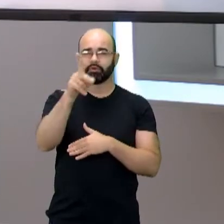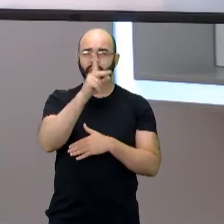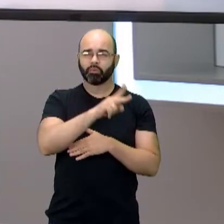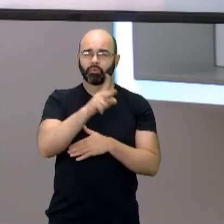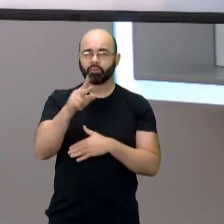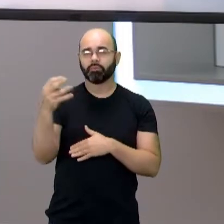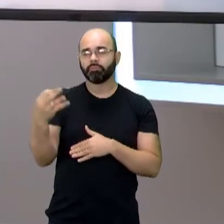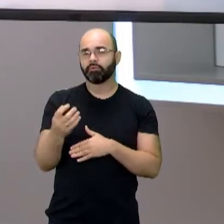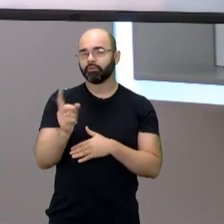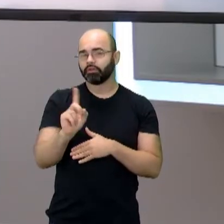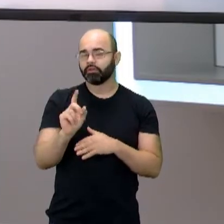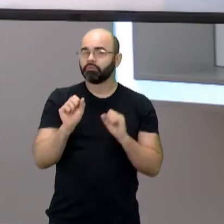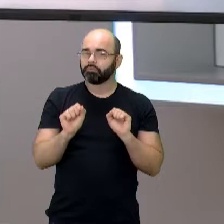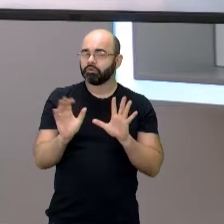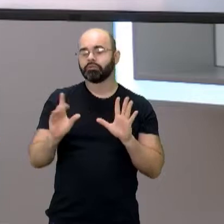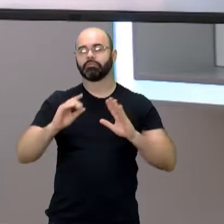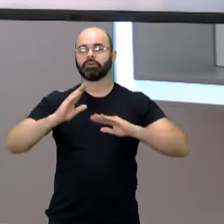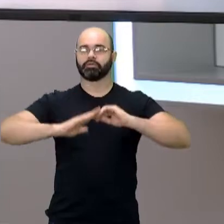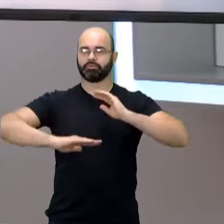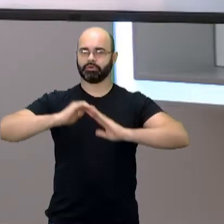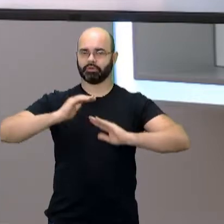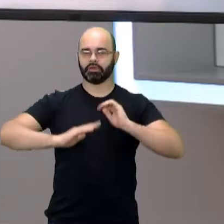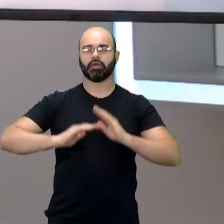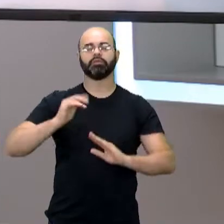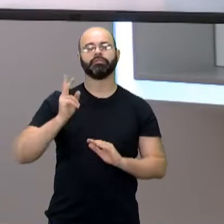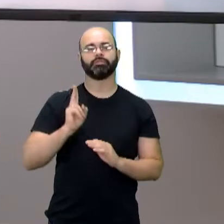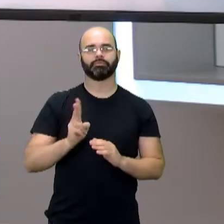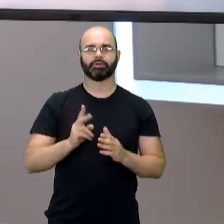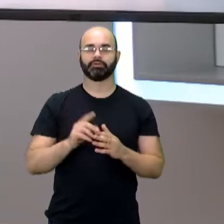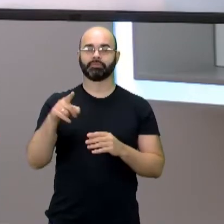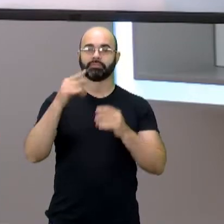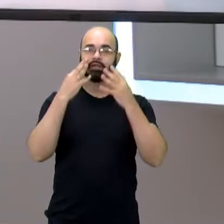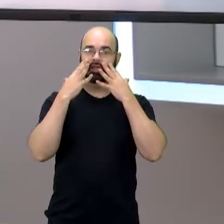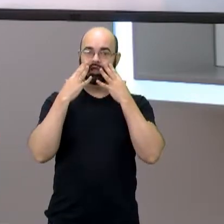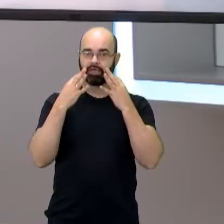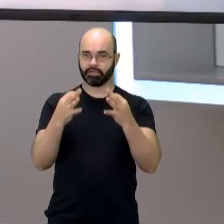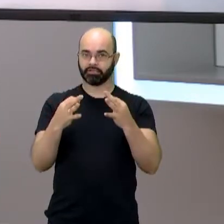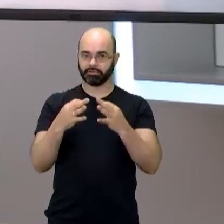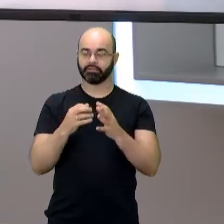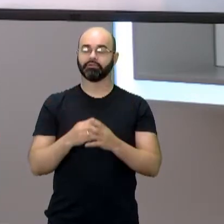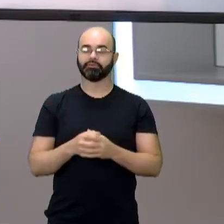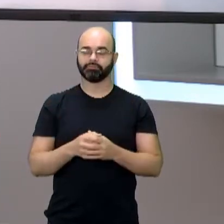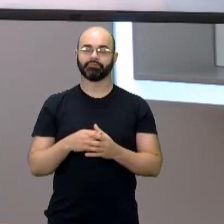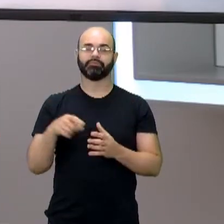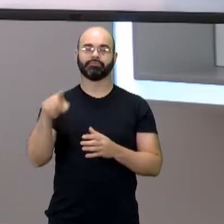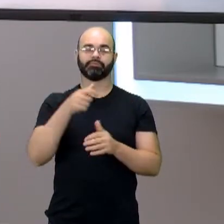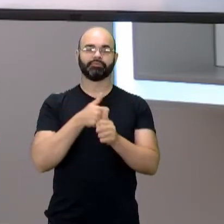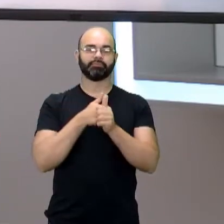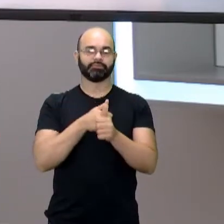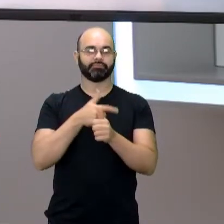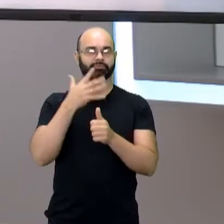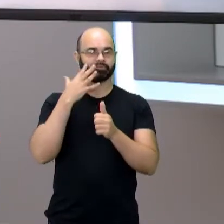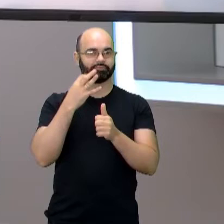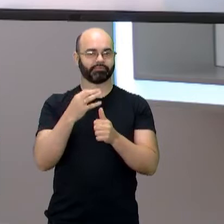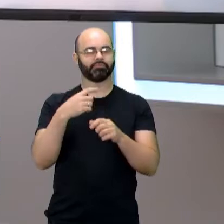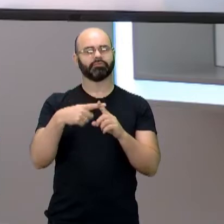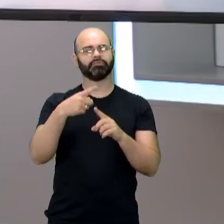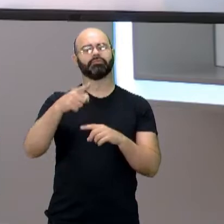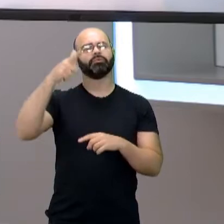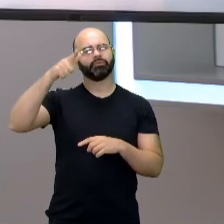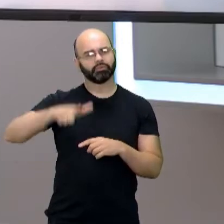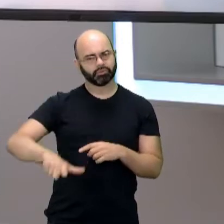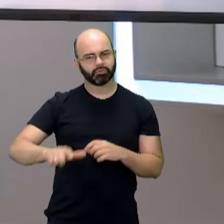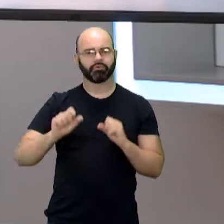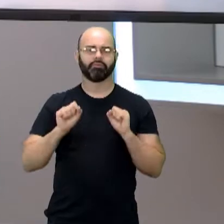mas a habilidade é a mesma. Então fique atento, acompanhe com a gente, porque você pode fazer de novo,